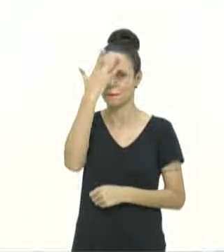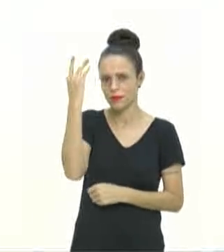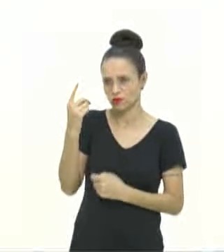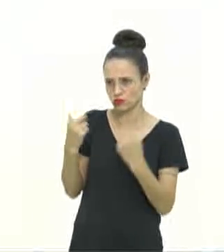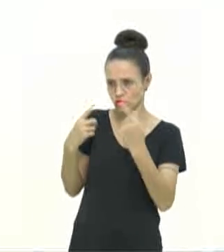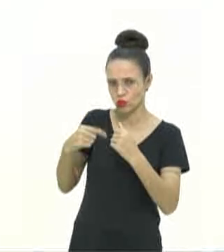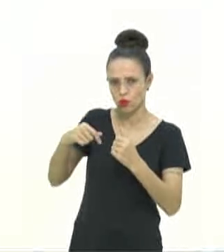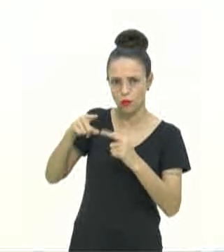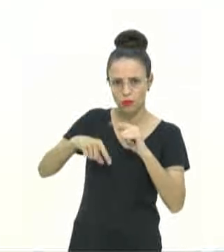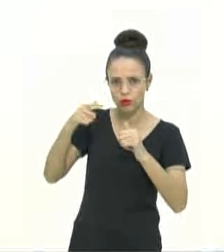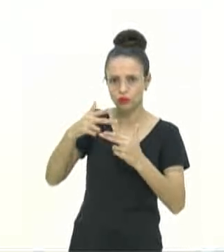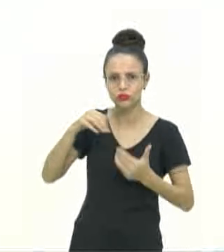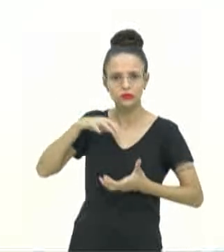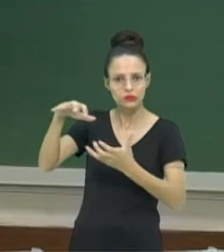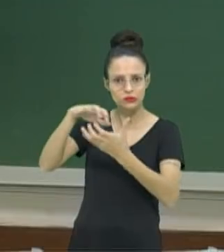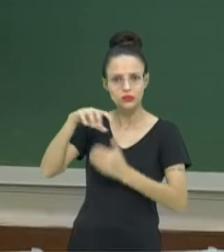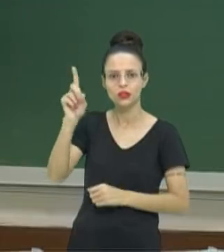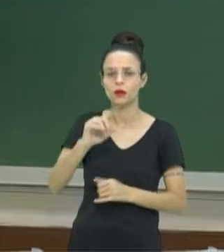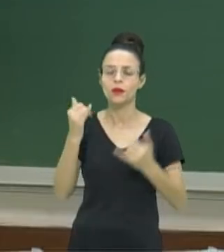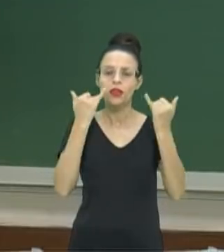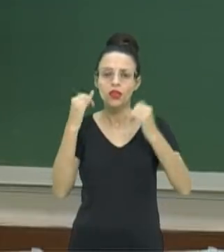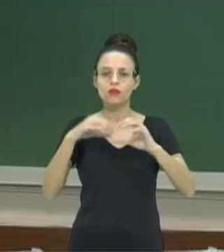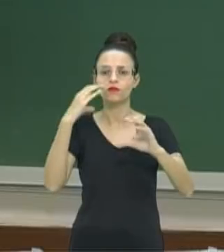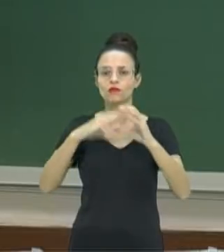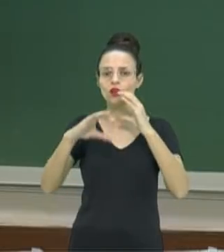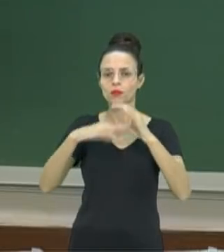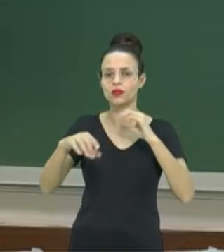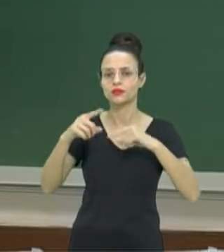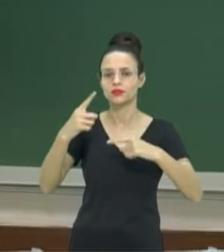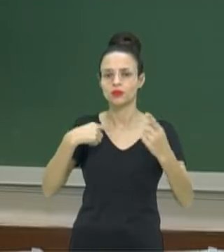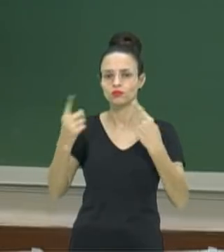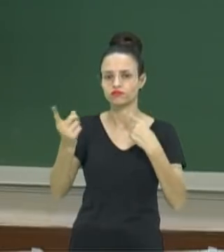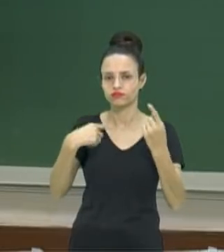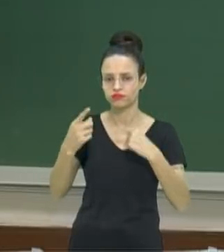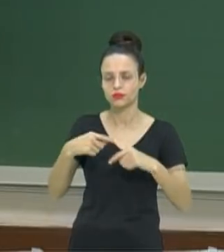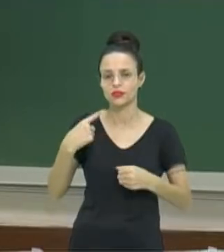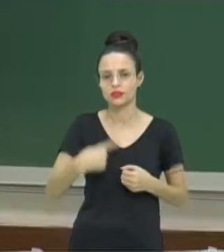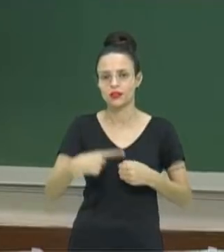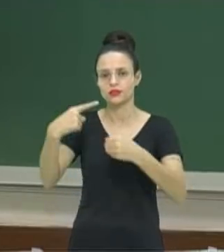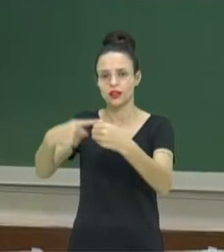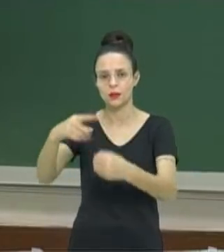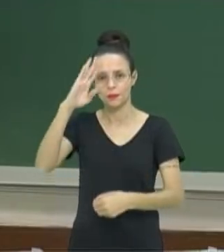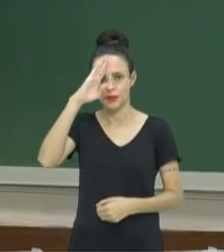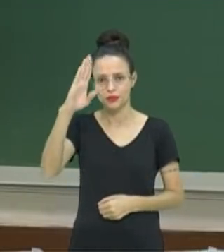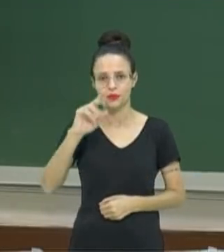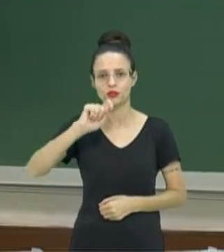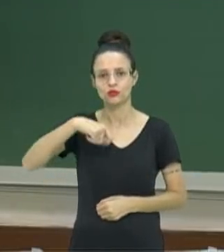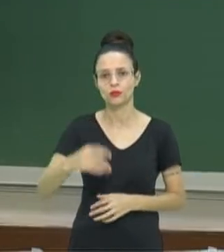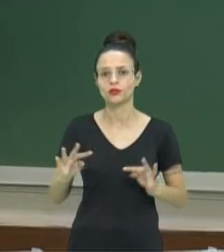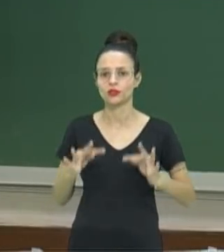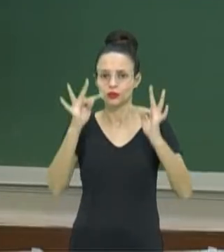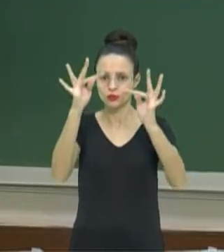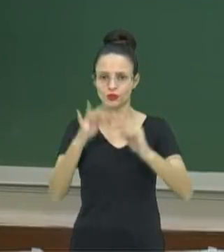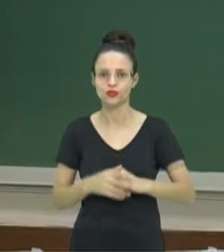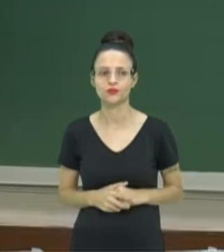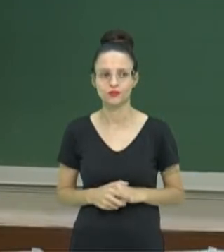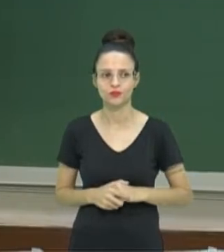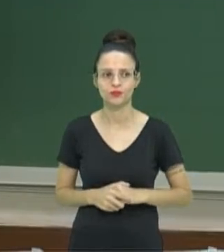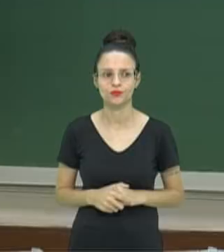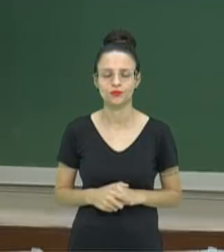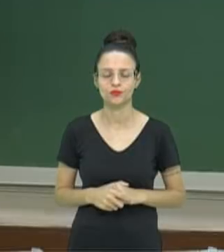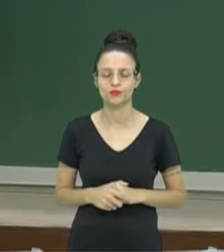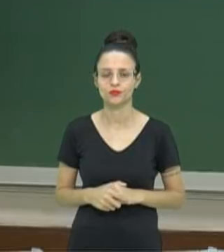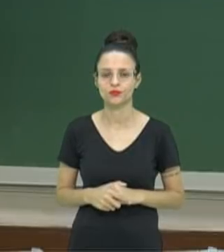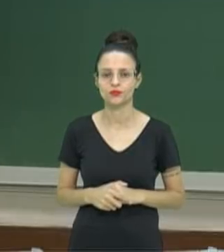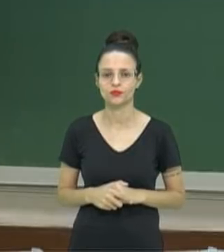de produtos, mas de informações entre uma e outra, principalmente quando a gente pensa na questão tecnológica, certo?